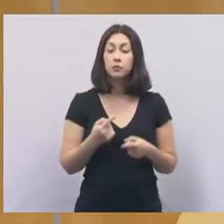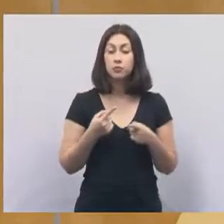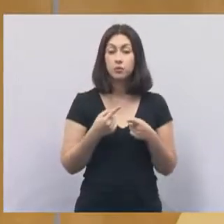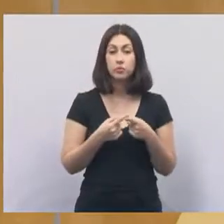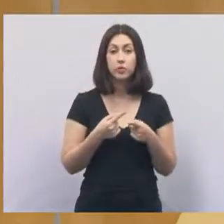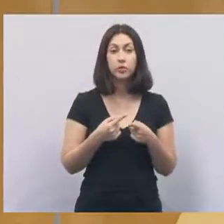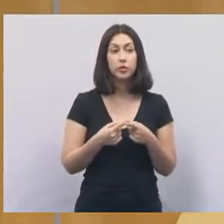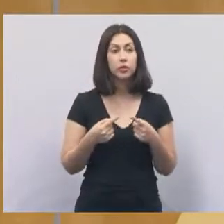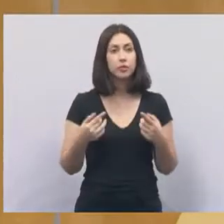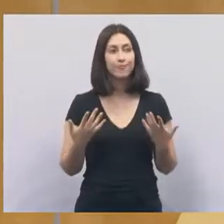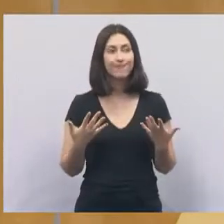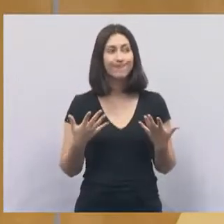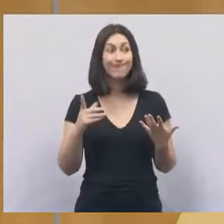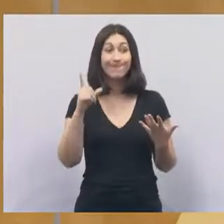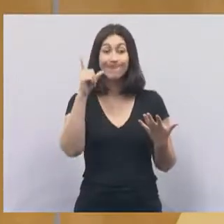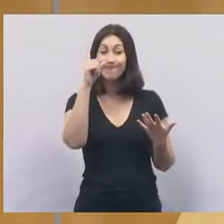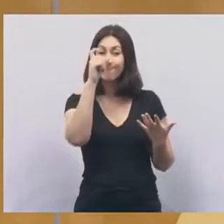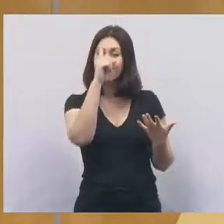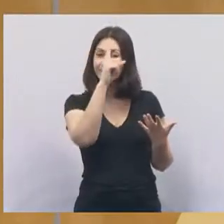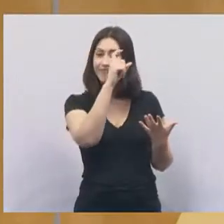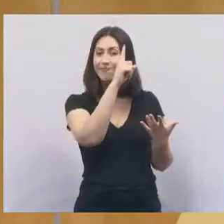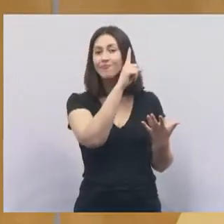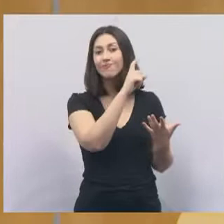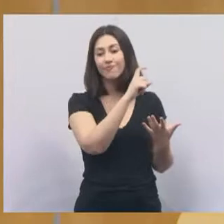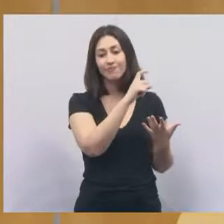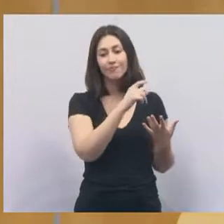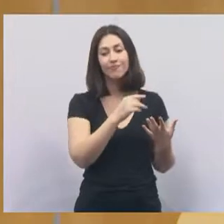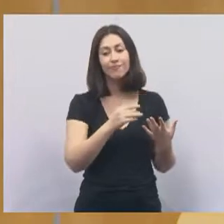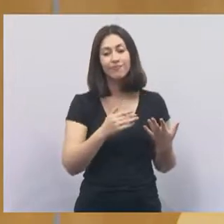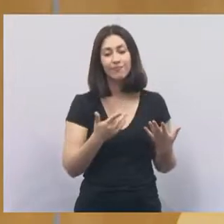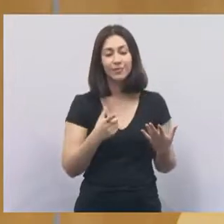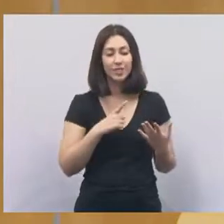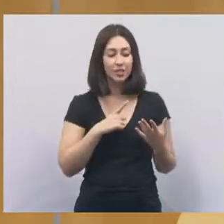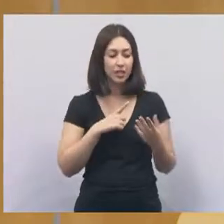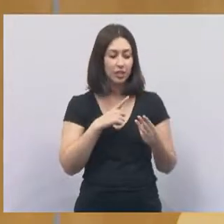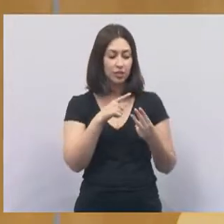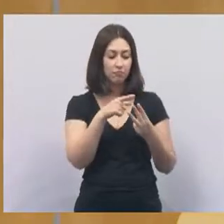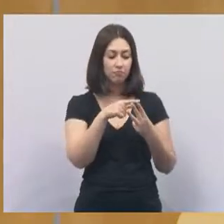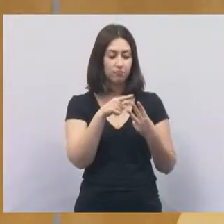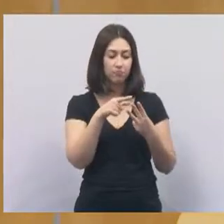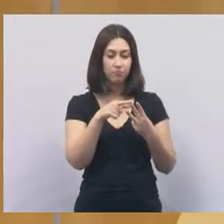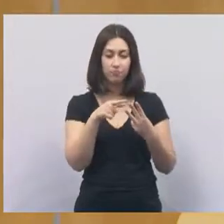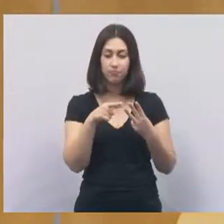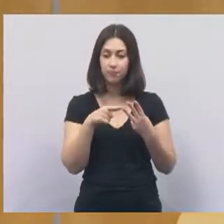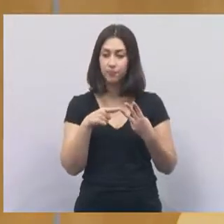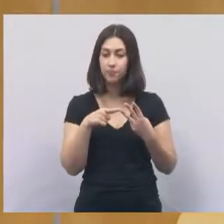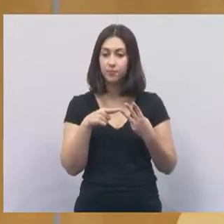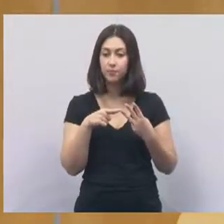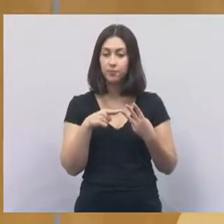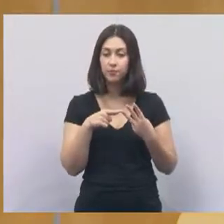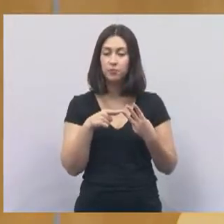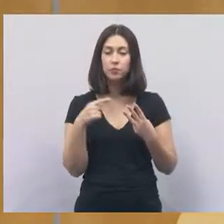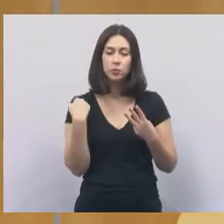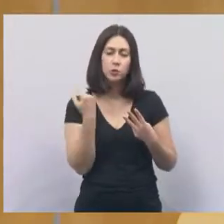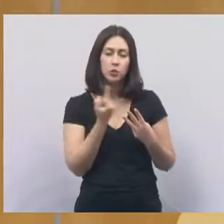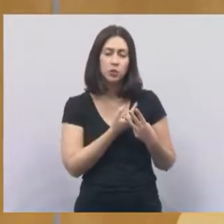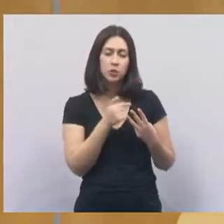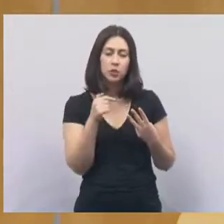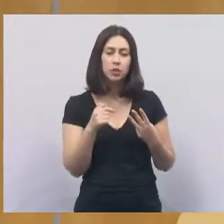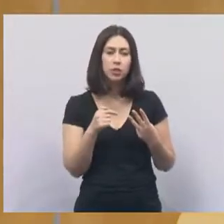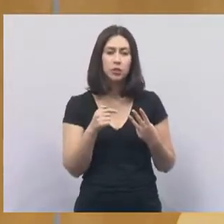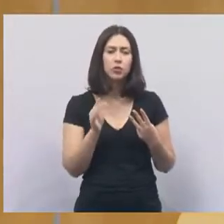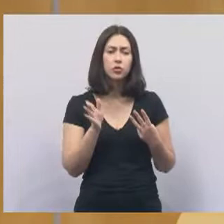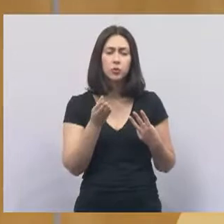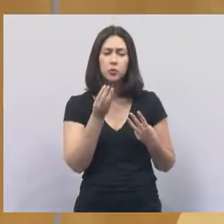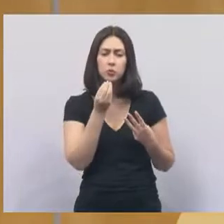porque é complexo ele envolve três operações né Eu costumo dizer em nós aqui tivemos